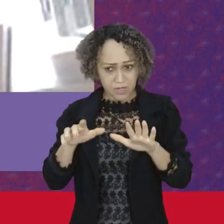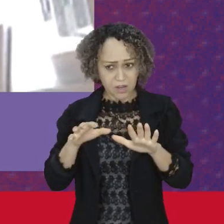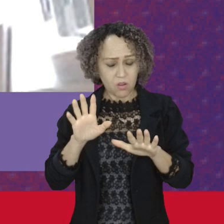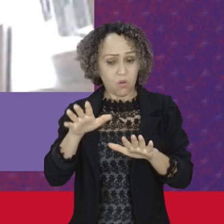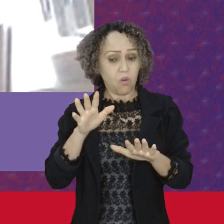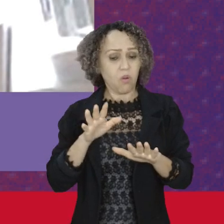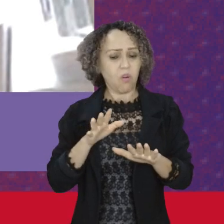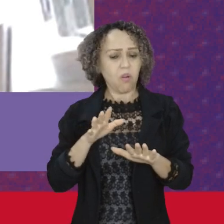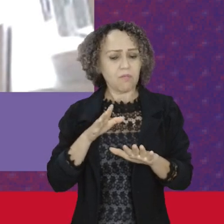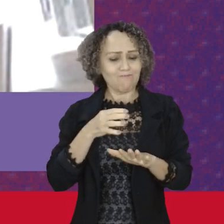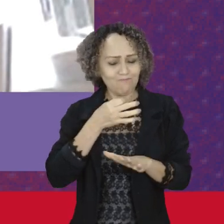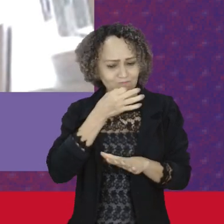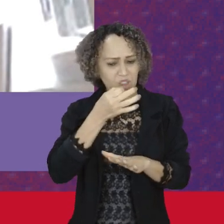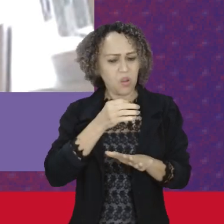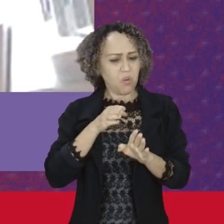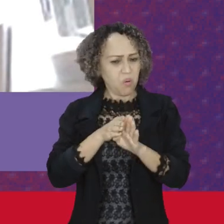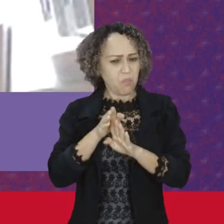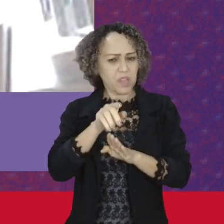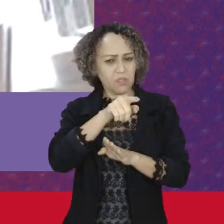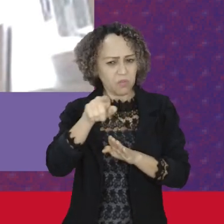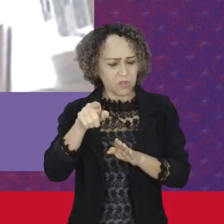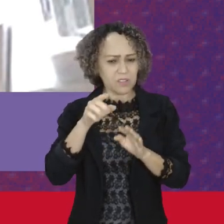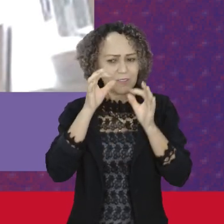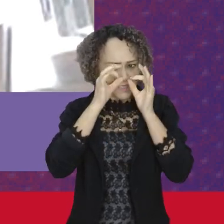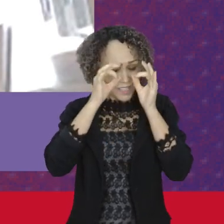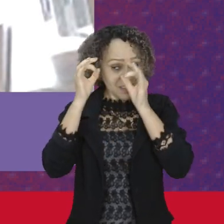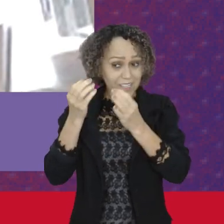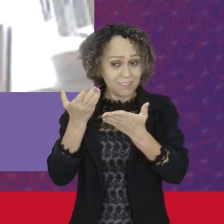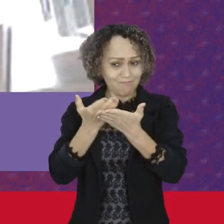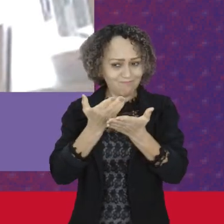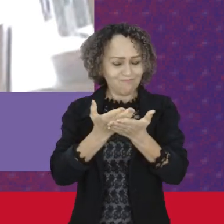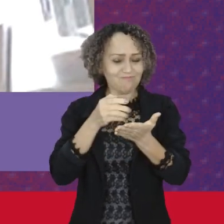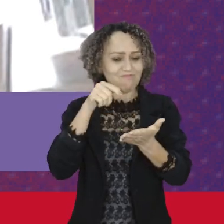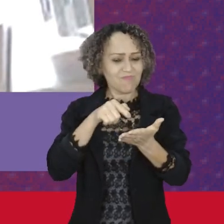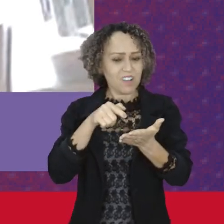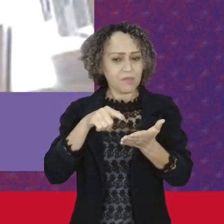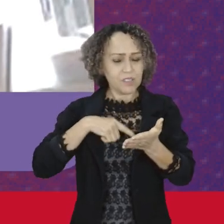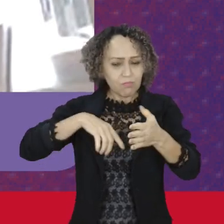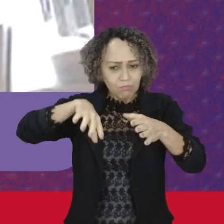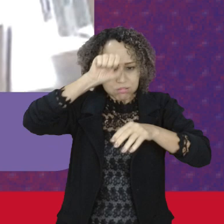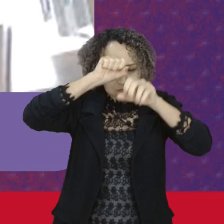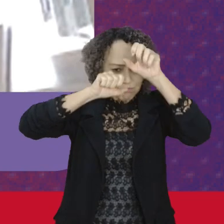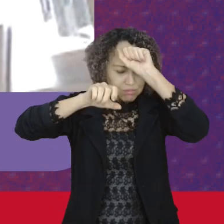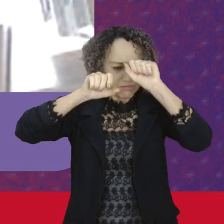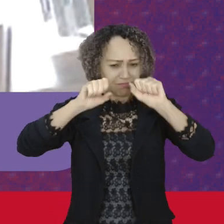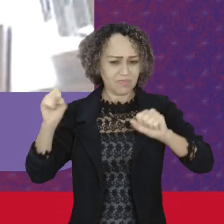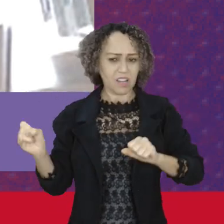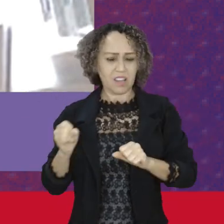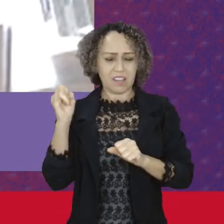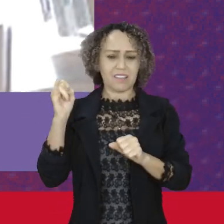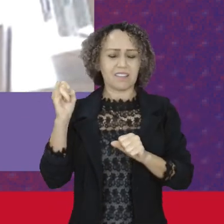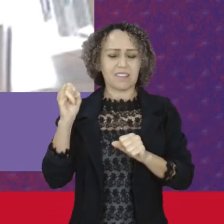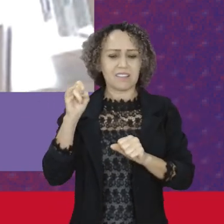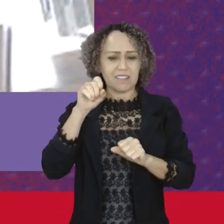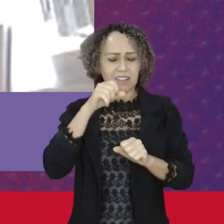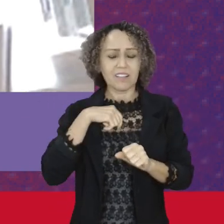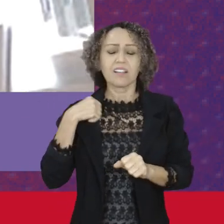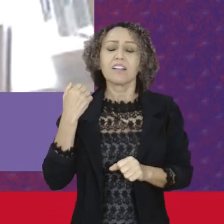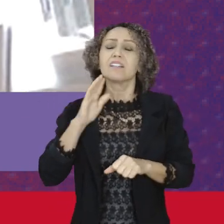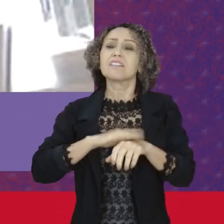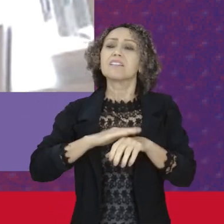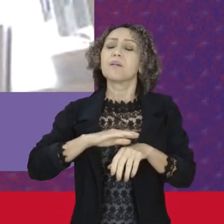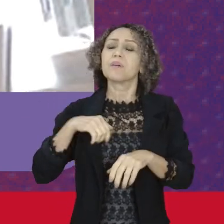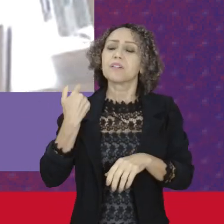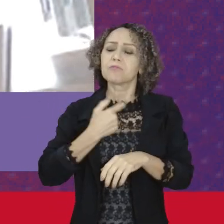assistam às aulas, para a gente se apropriar, é importantíssimo para a gente se apropriar mesmo de quem nós somos, né?